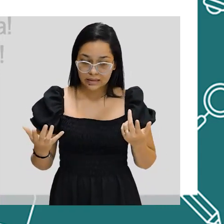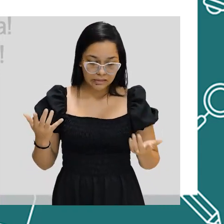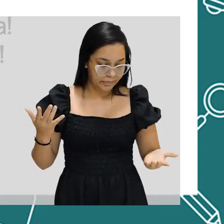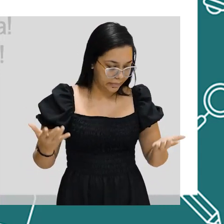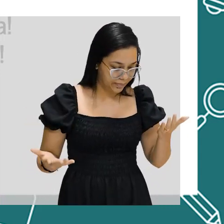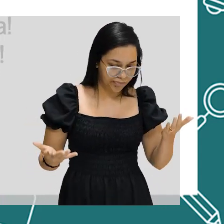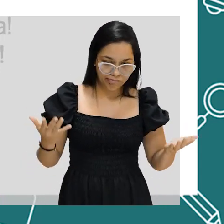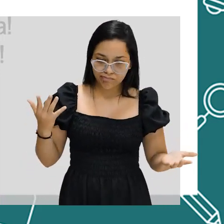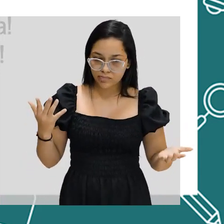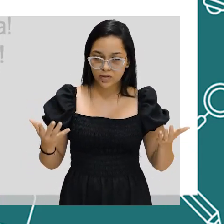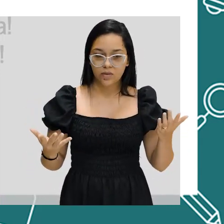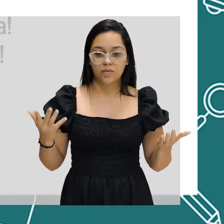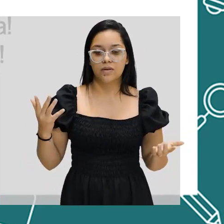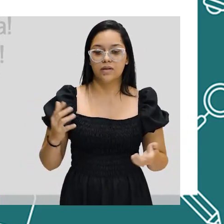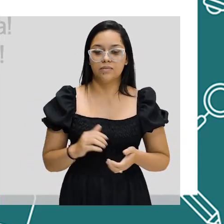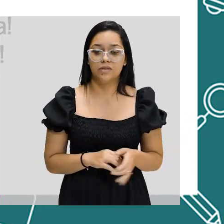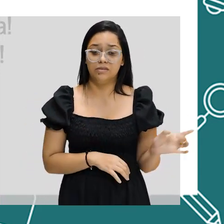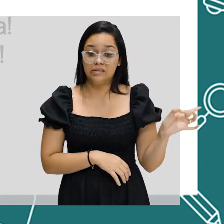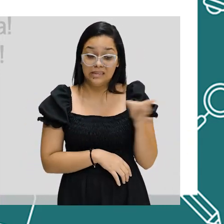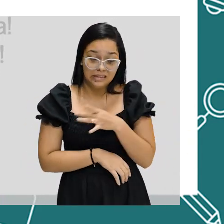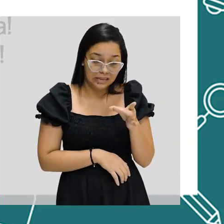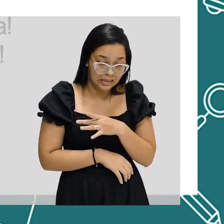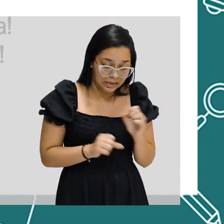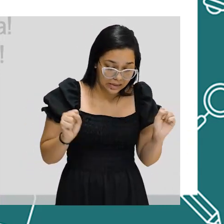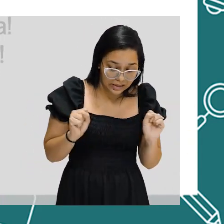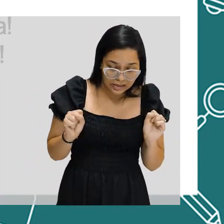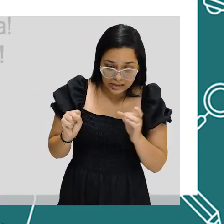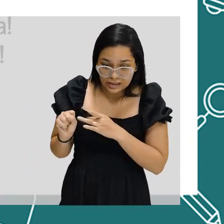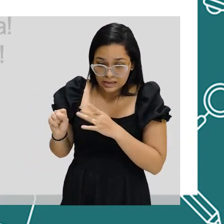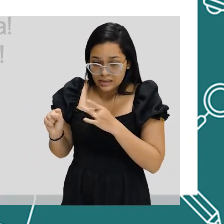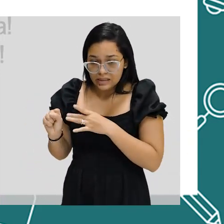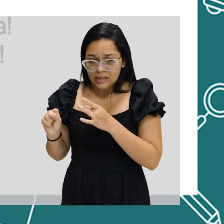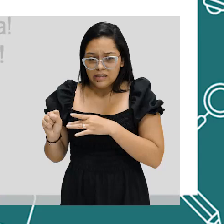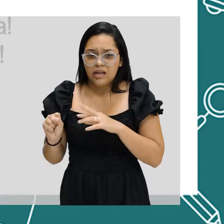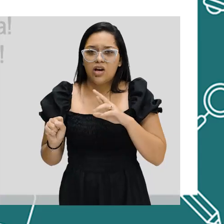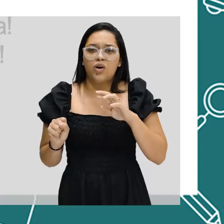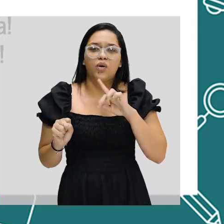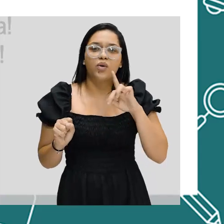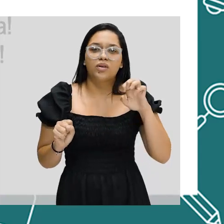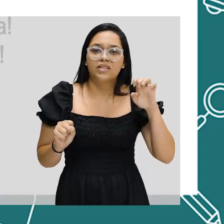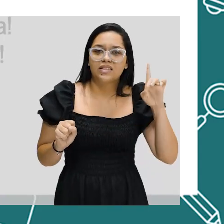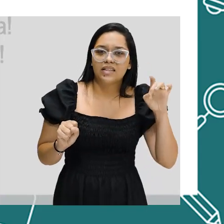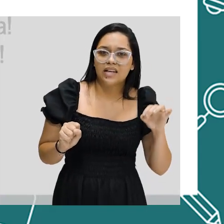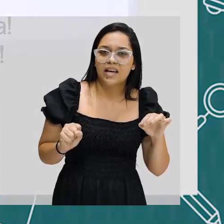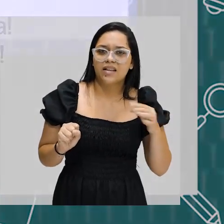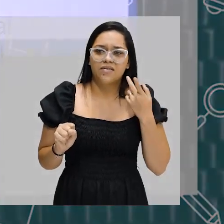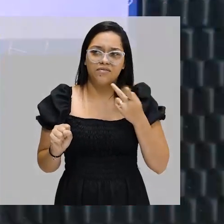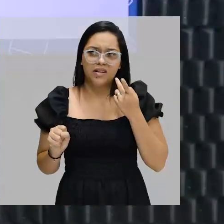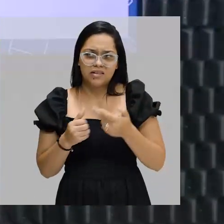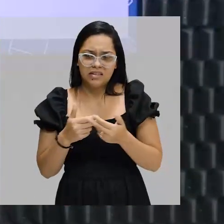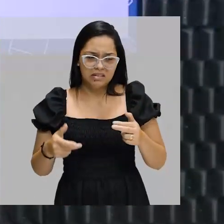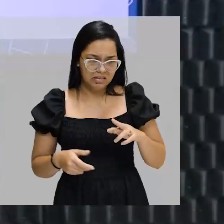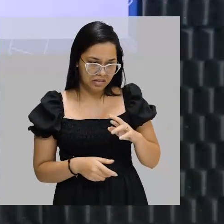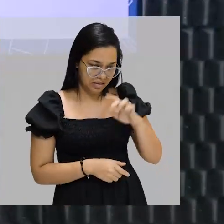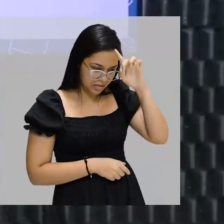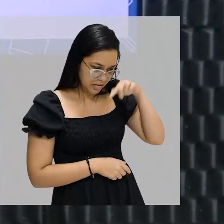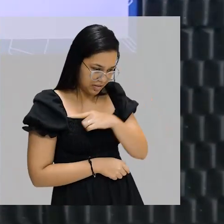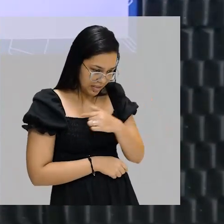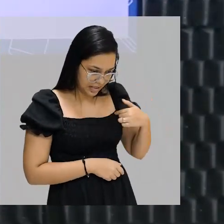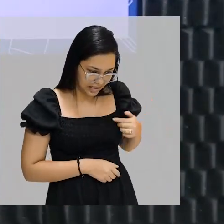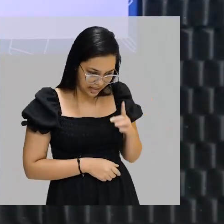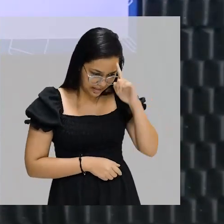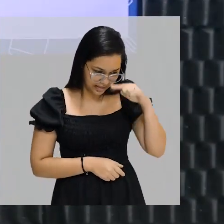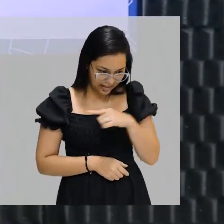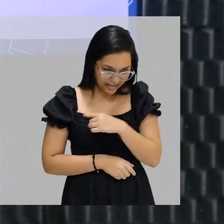sim qual que é medo credo cruz credo o pessoal fala uma coisa absurda Cruz credo